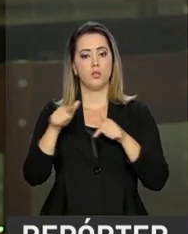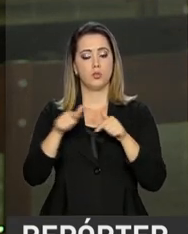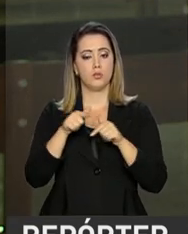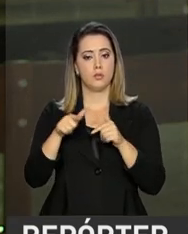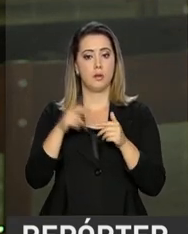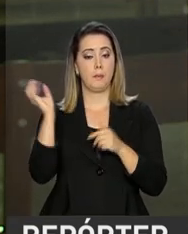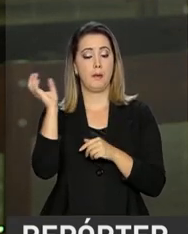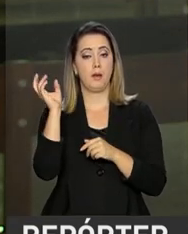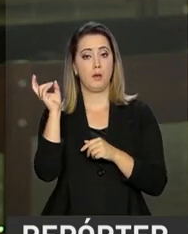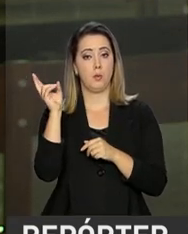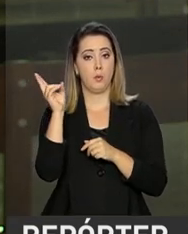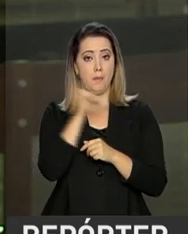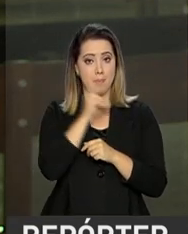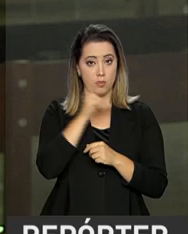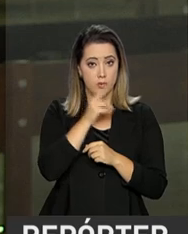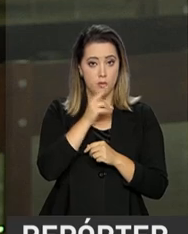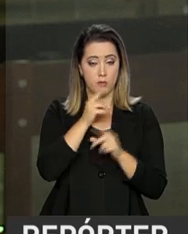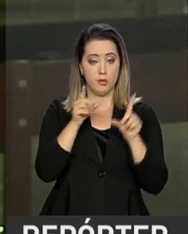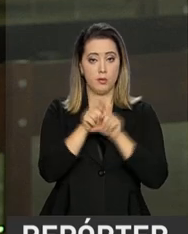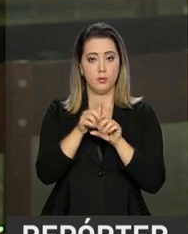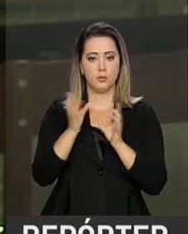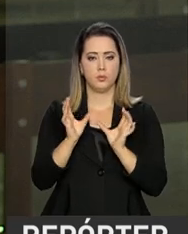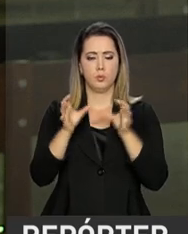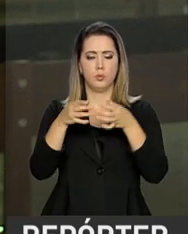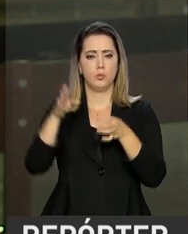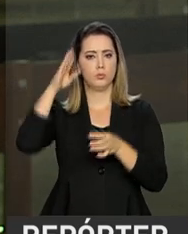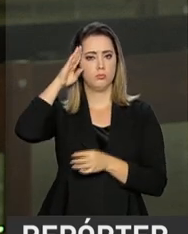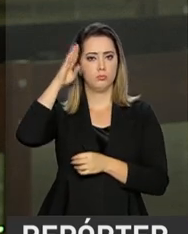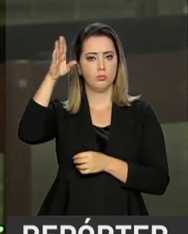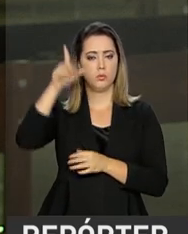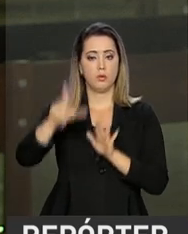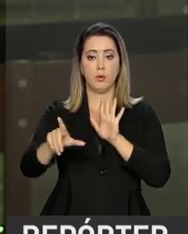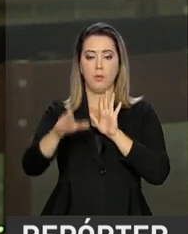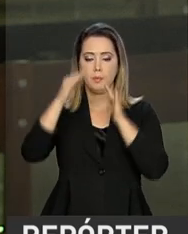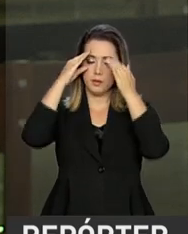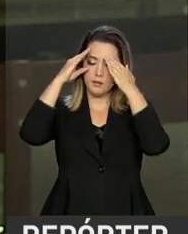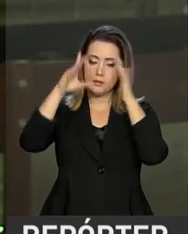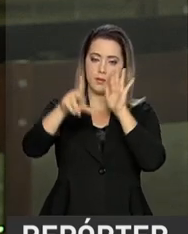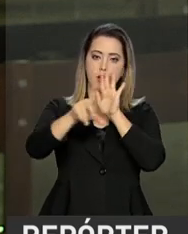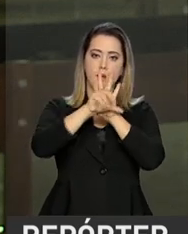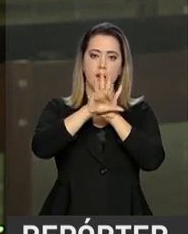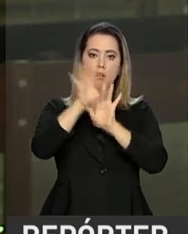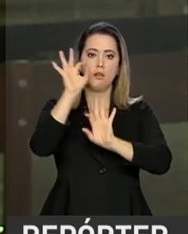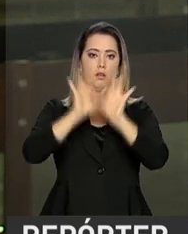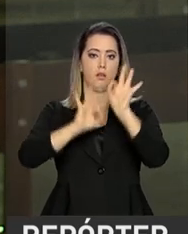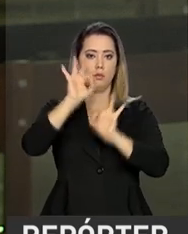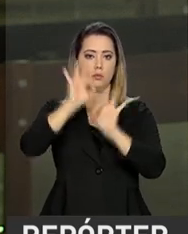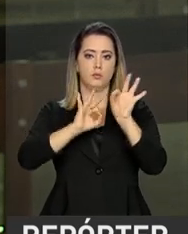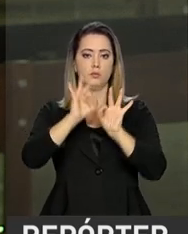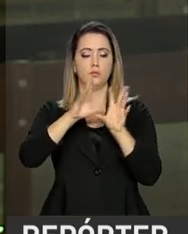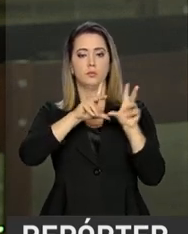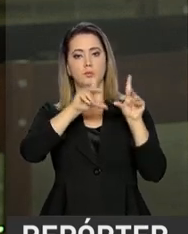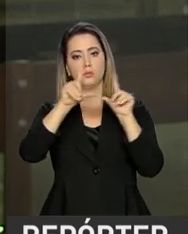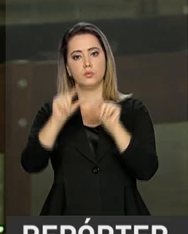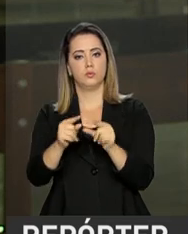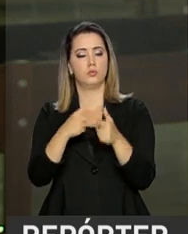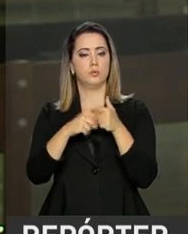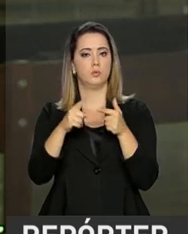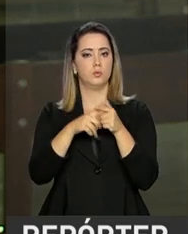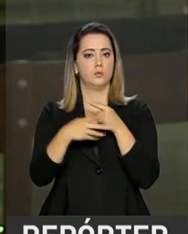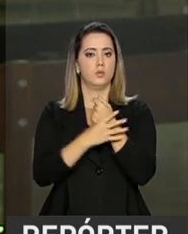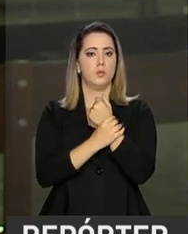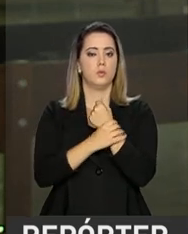emergenciais por meio do emprego das Forças Armadas na garantia da lei e da ordem. O objetivo é diminuir a grave ameaça à segurança